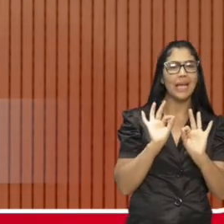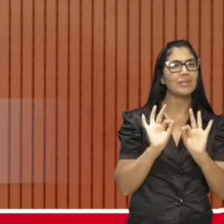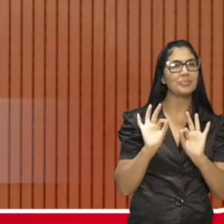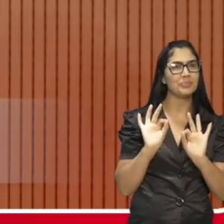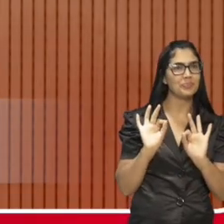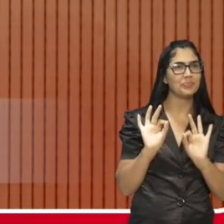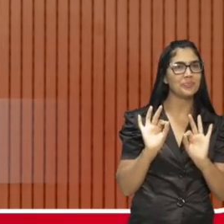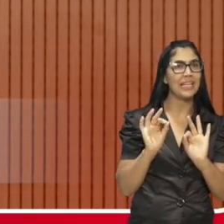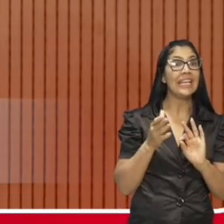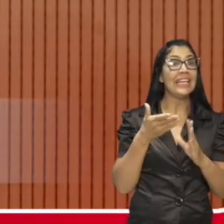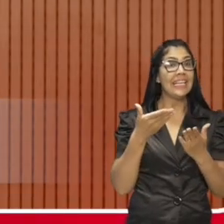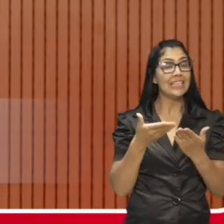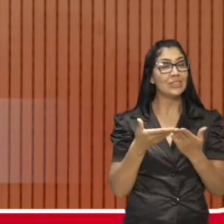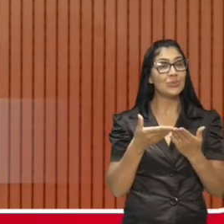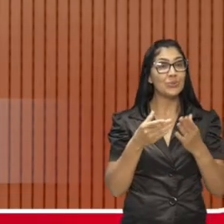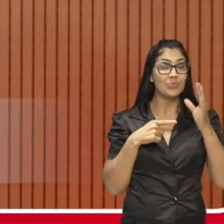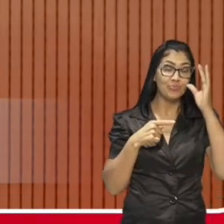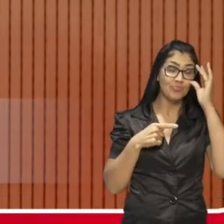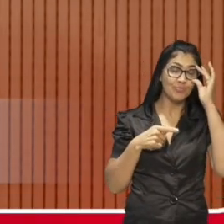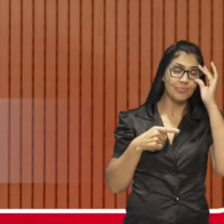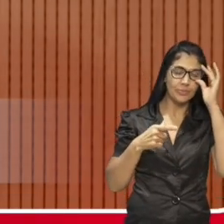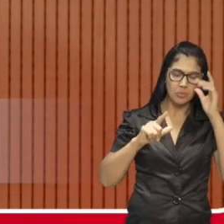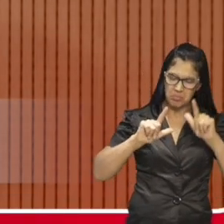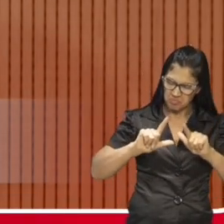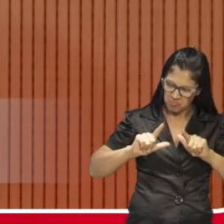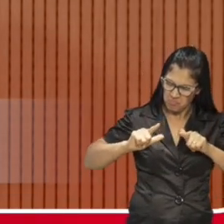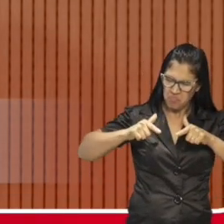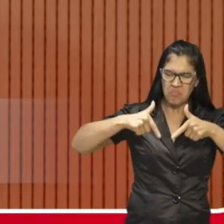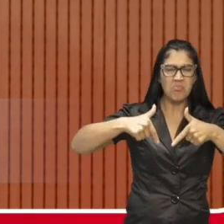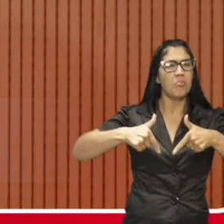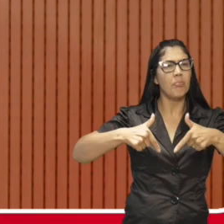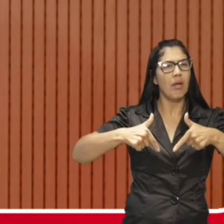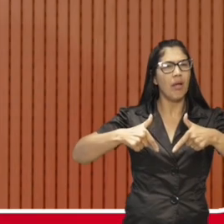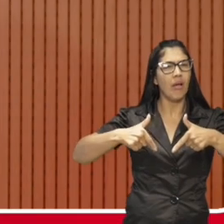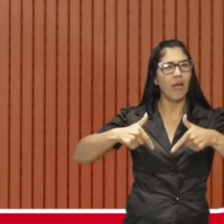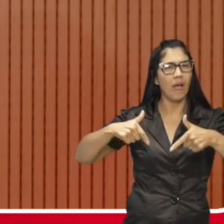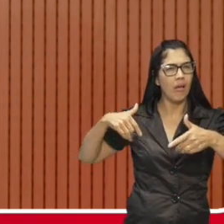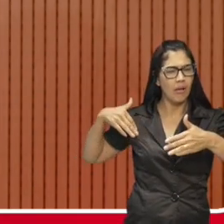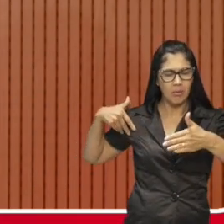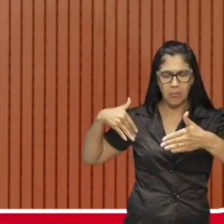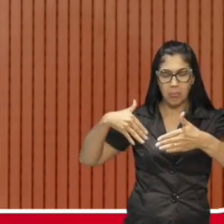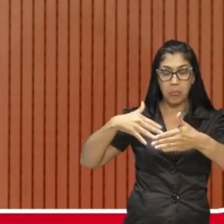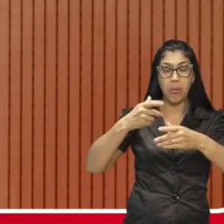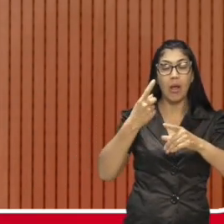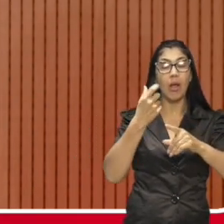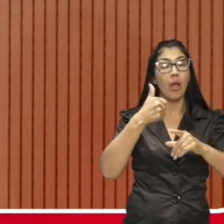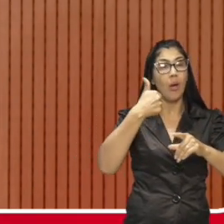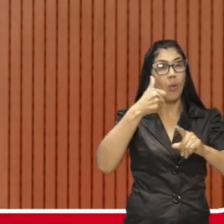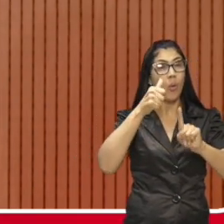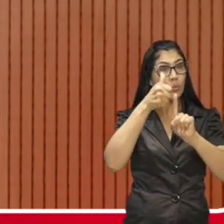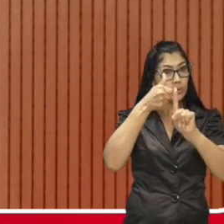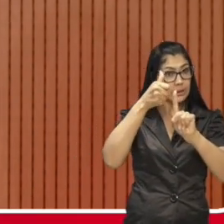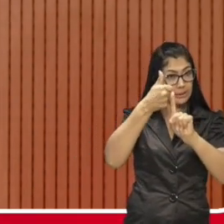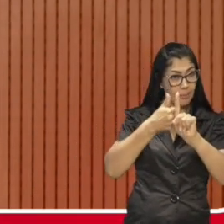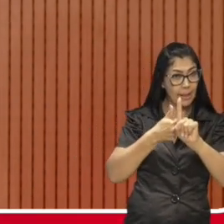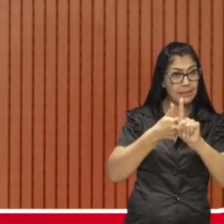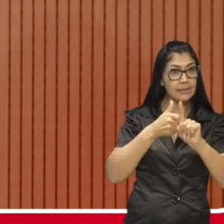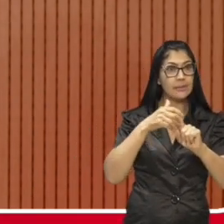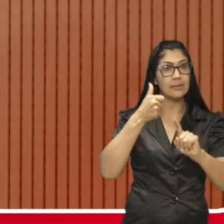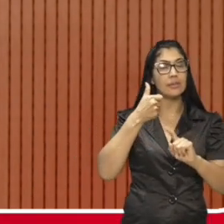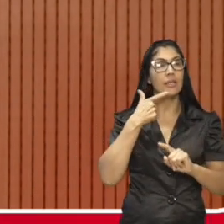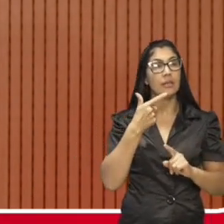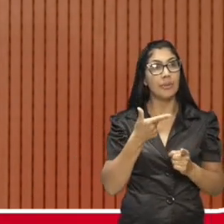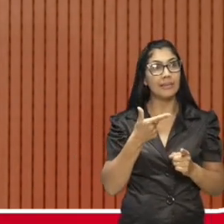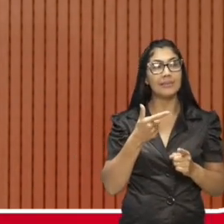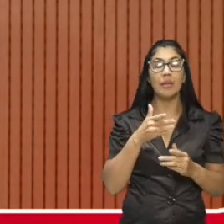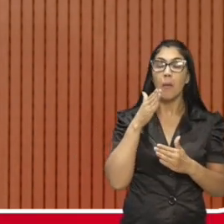Isso é fruto do trabalho que a gente vem realizando nesses mais de 11 meses. Eu estou aqui há 11 meses, mas nas visitas que a